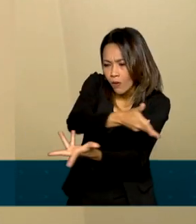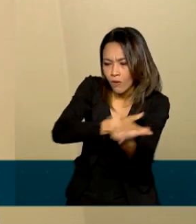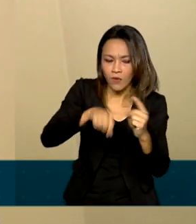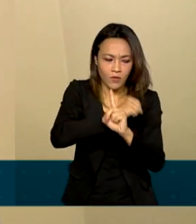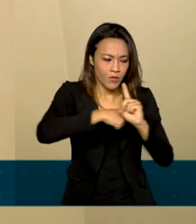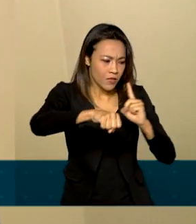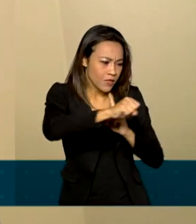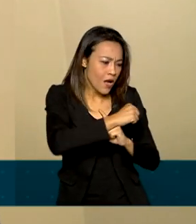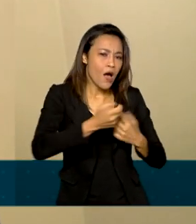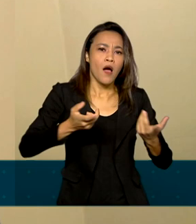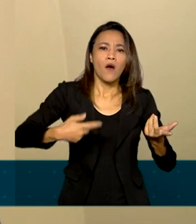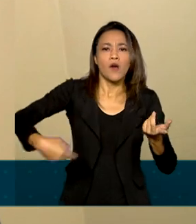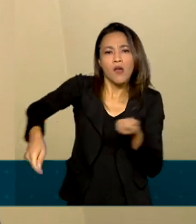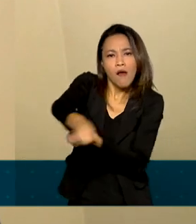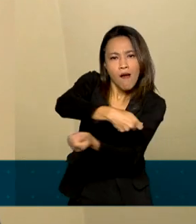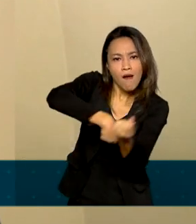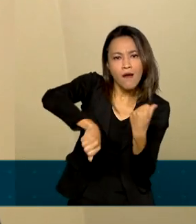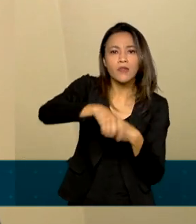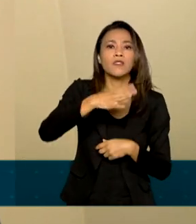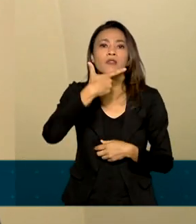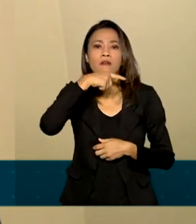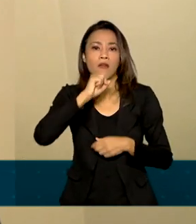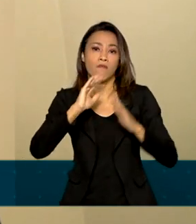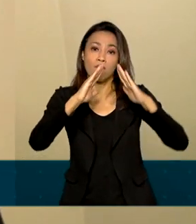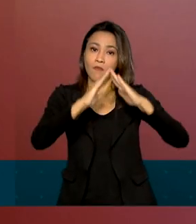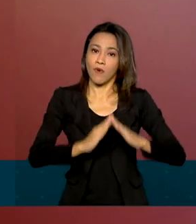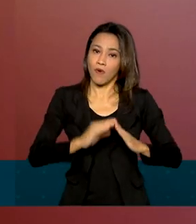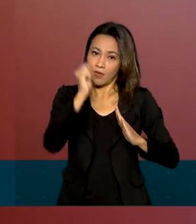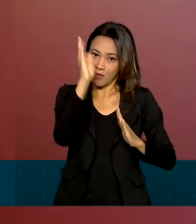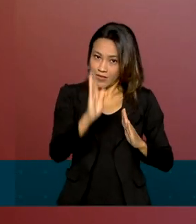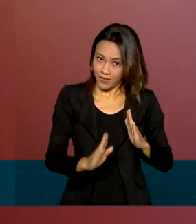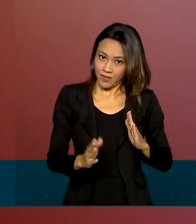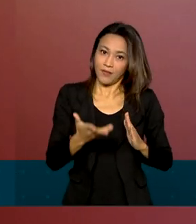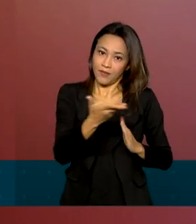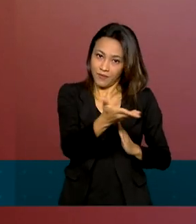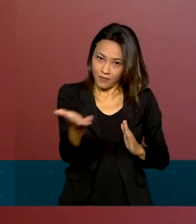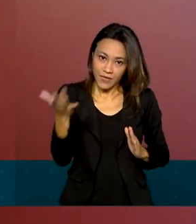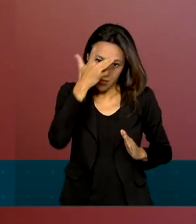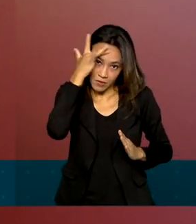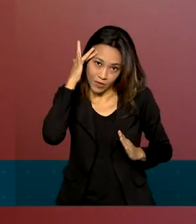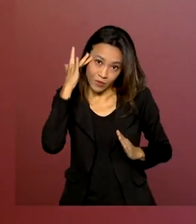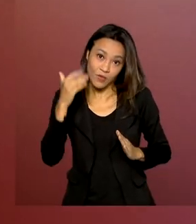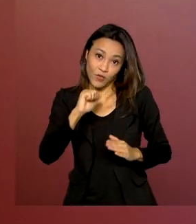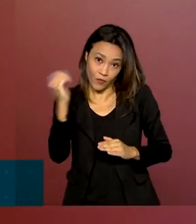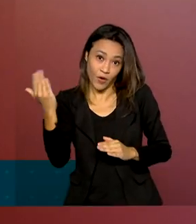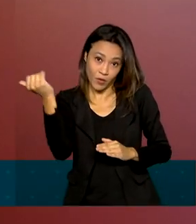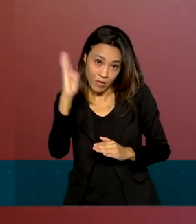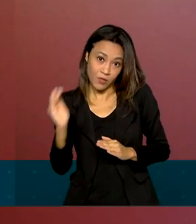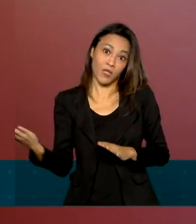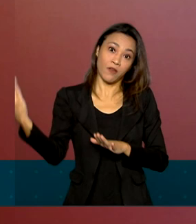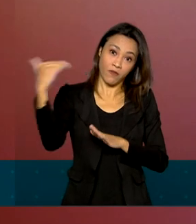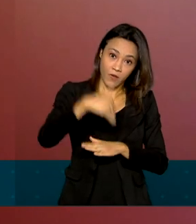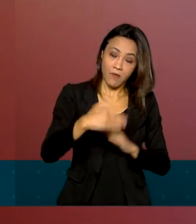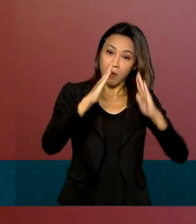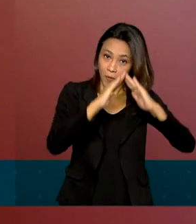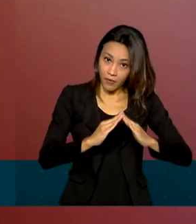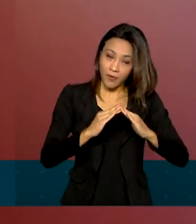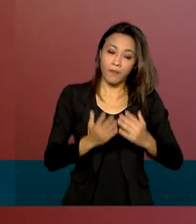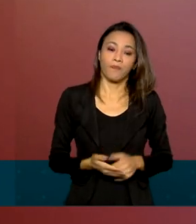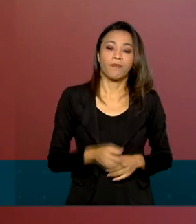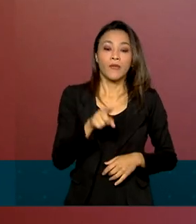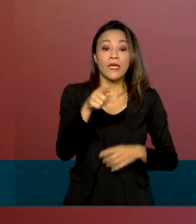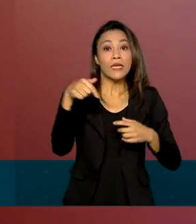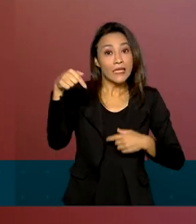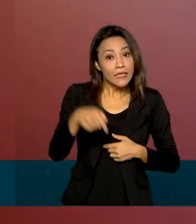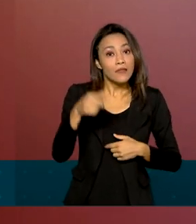econômica da população migrante residente em nosso país. Isso é uma maneira de garantir a autonomia